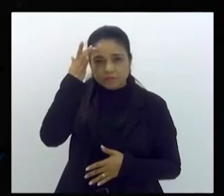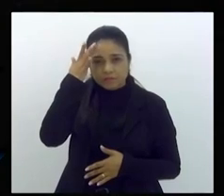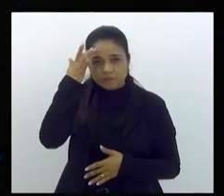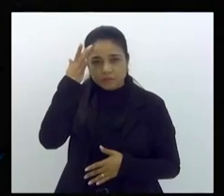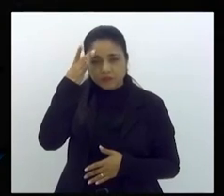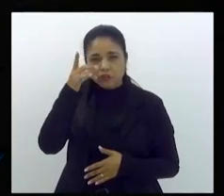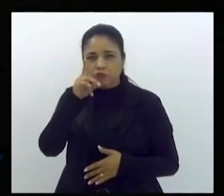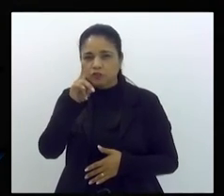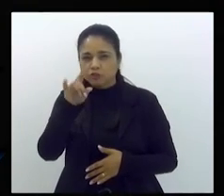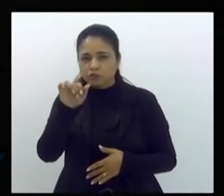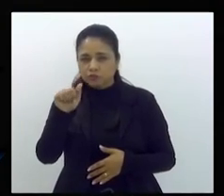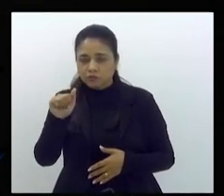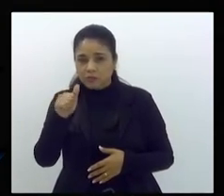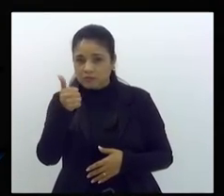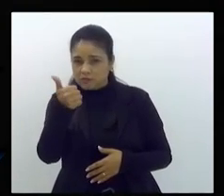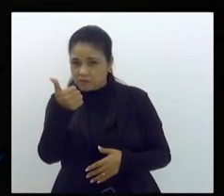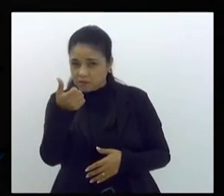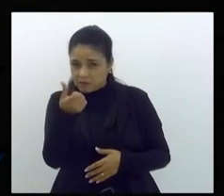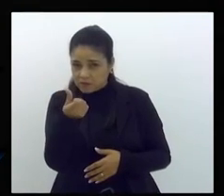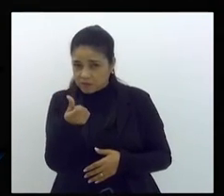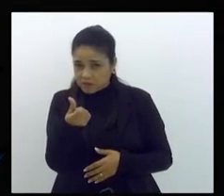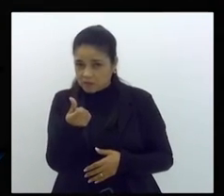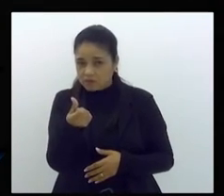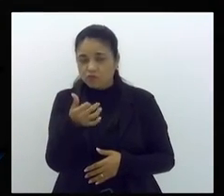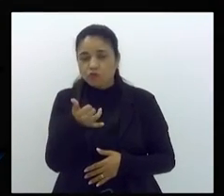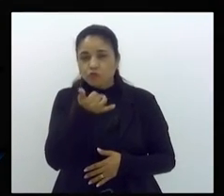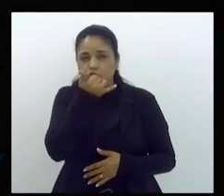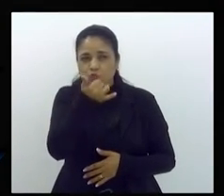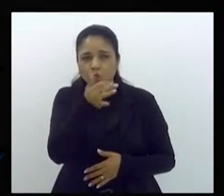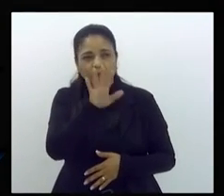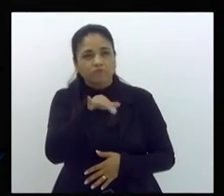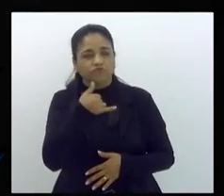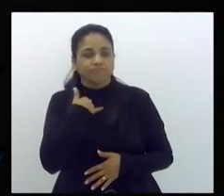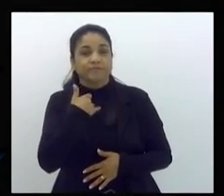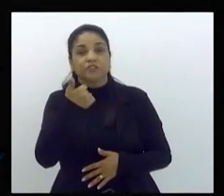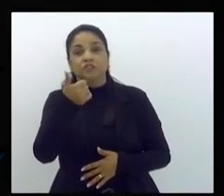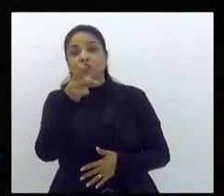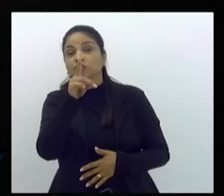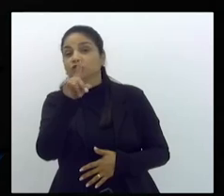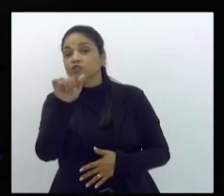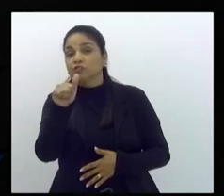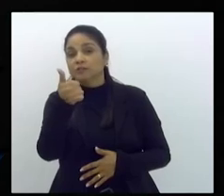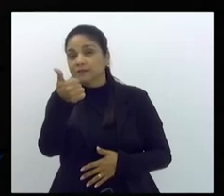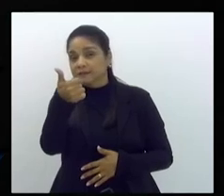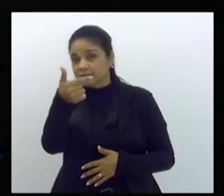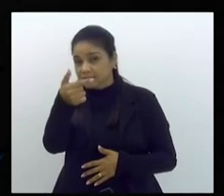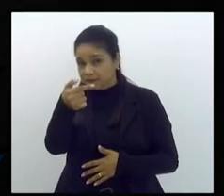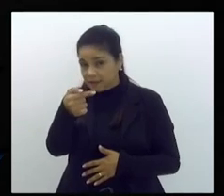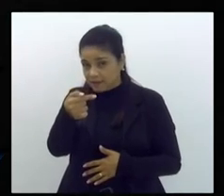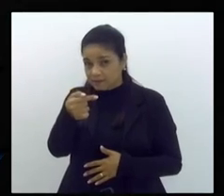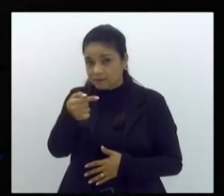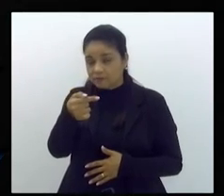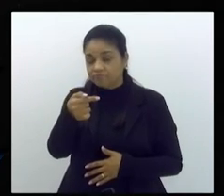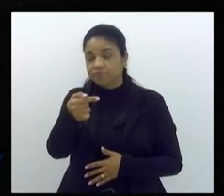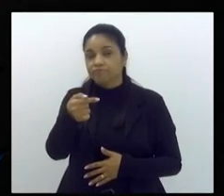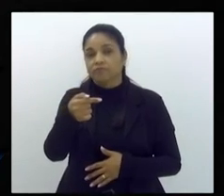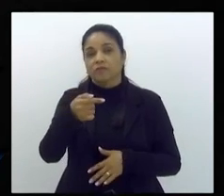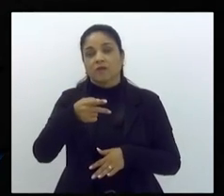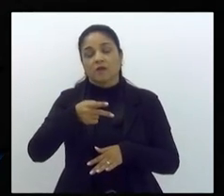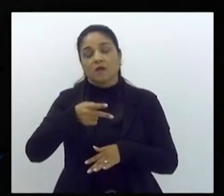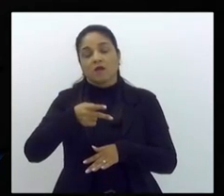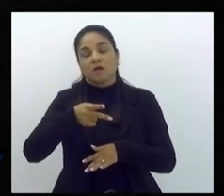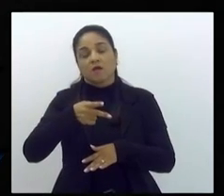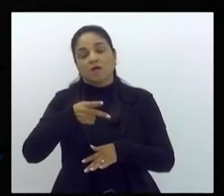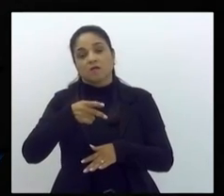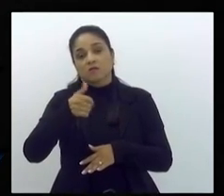dia 16 desculpa dia 16 não dia 17 a partir das 18 horas nós vamos